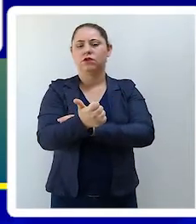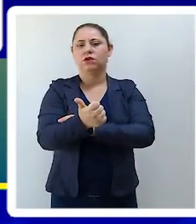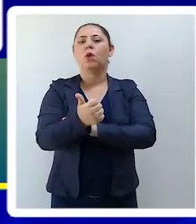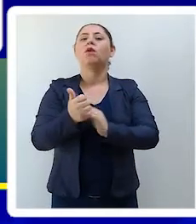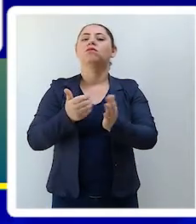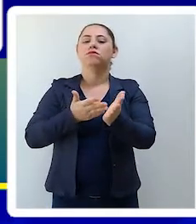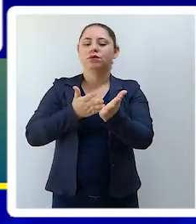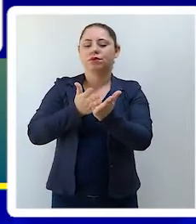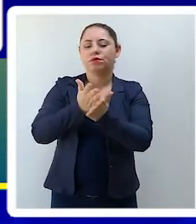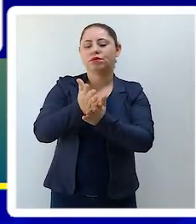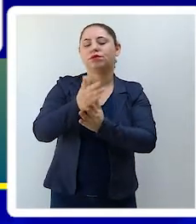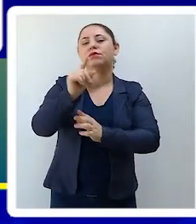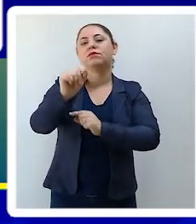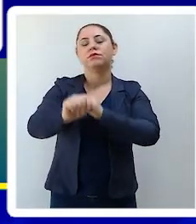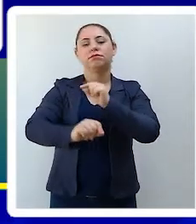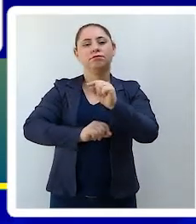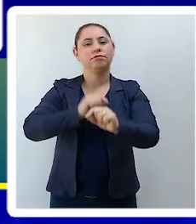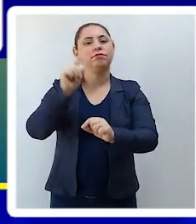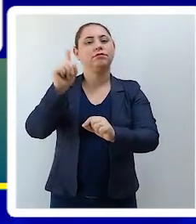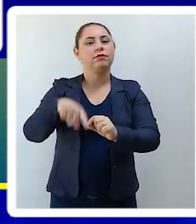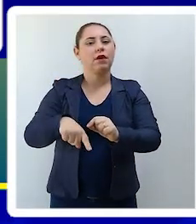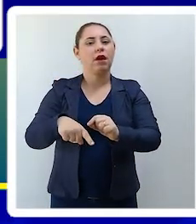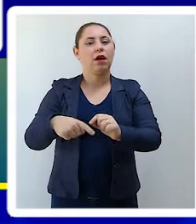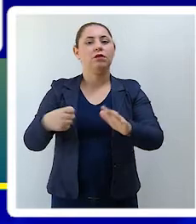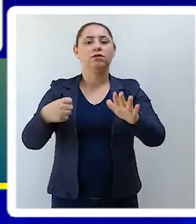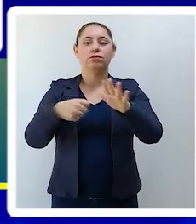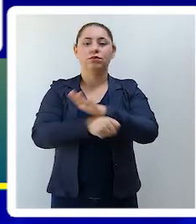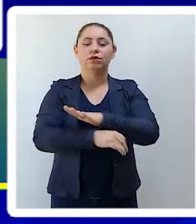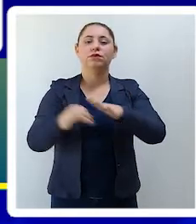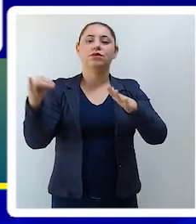2021, tem caminhado no sentido de